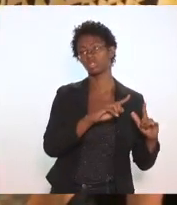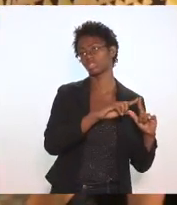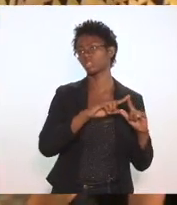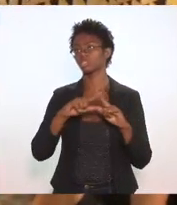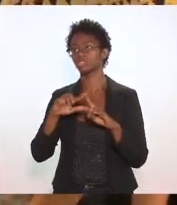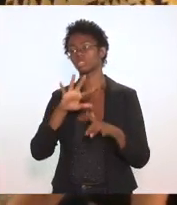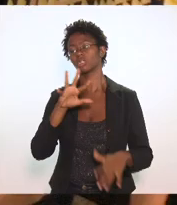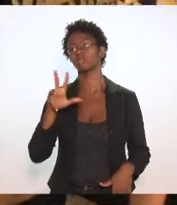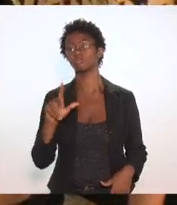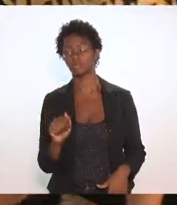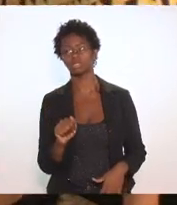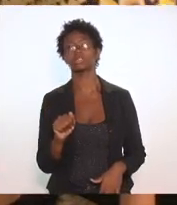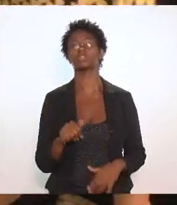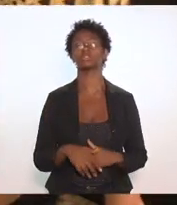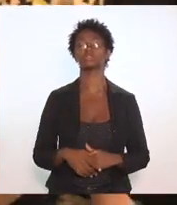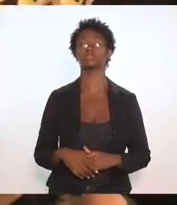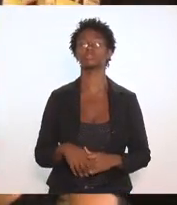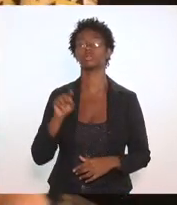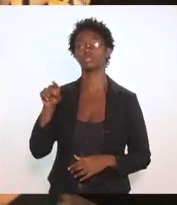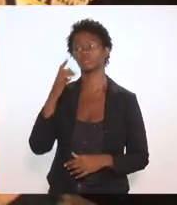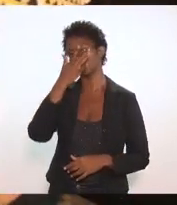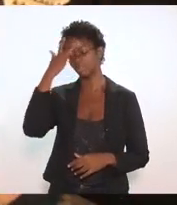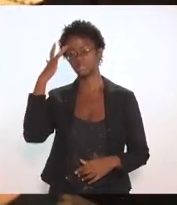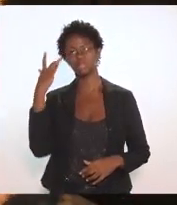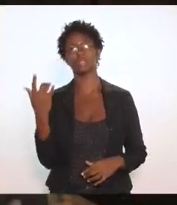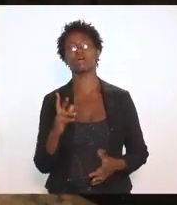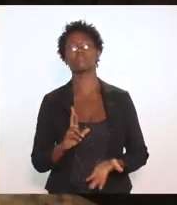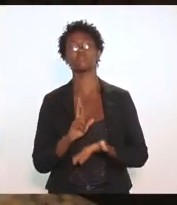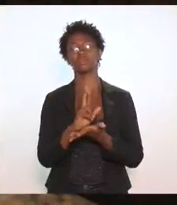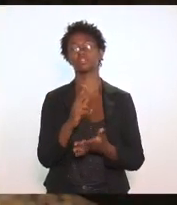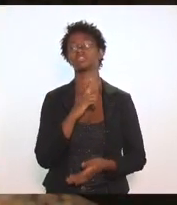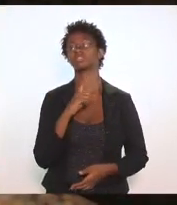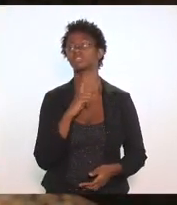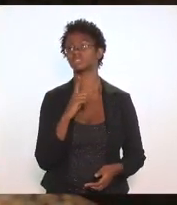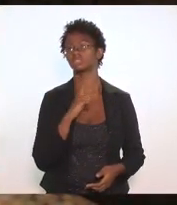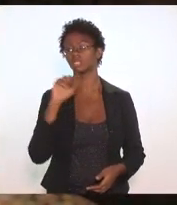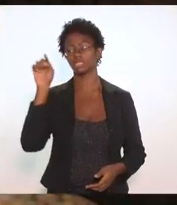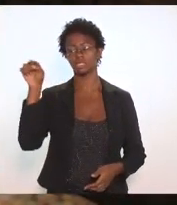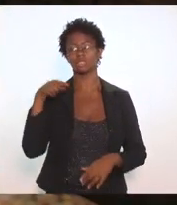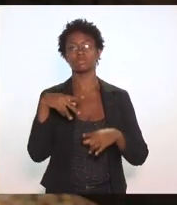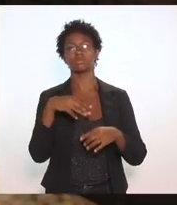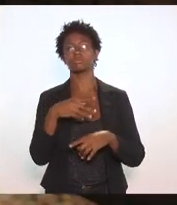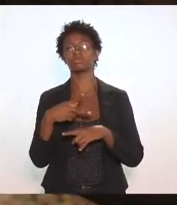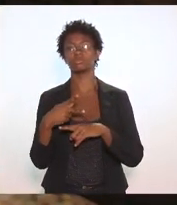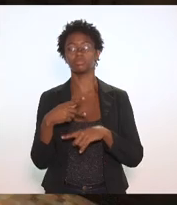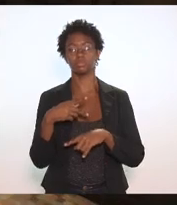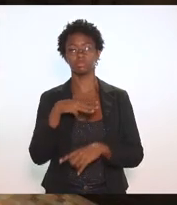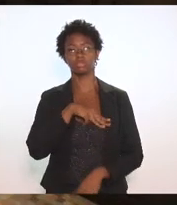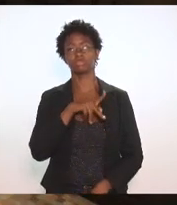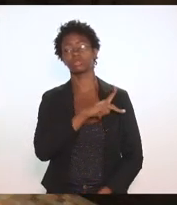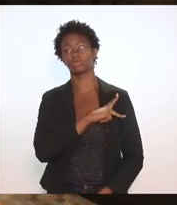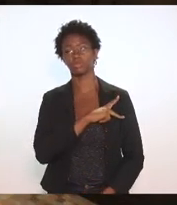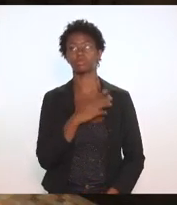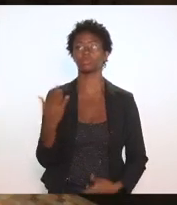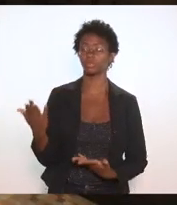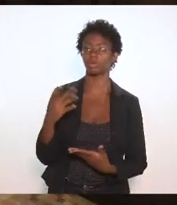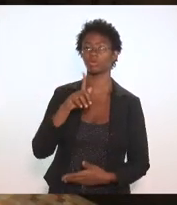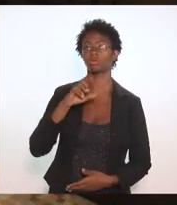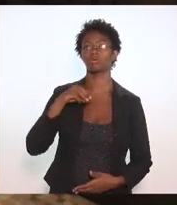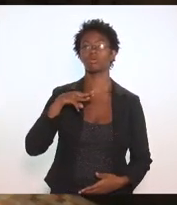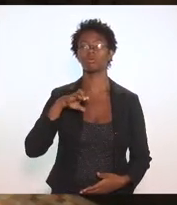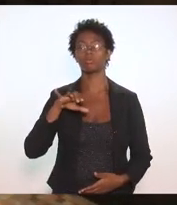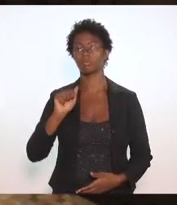Baixada Fluminense. É um interlocutor que a gente tem, uma referência que a gente tem no Ministério Público Federal em defesa dessas pautas. Joãozinho da Gomeia, aqui já se